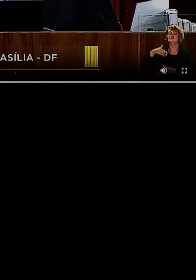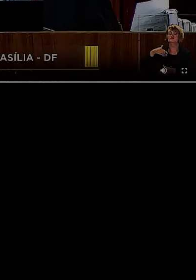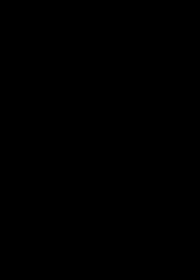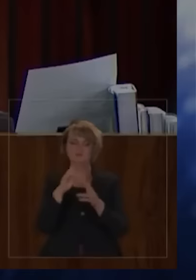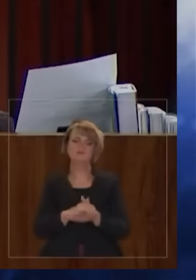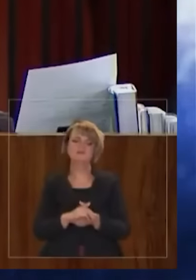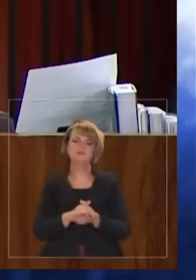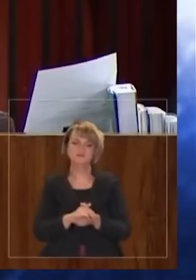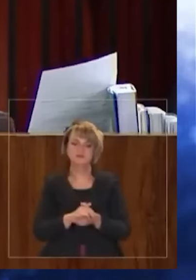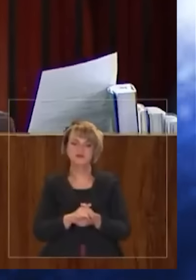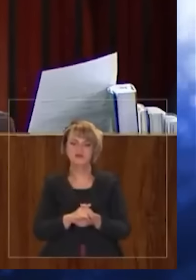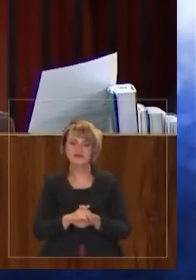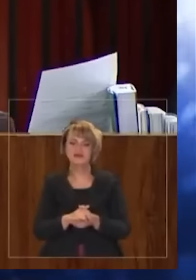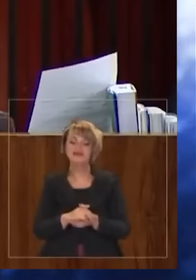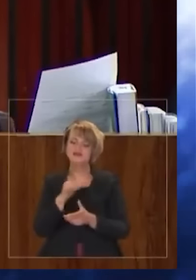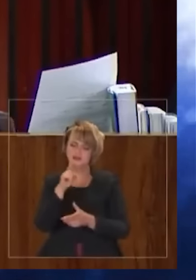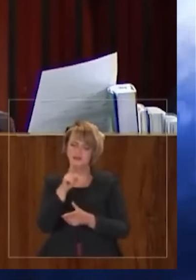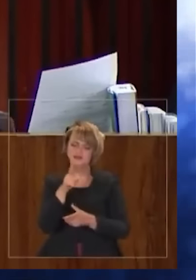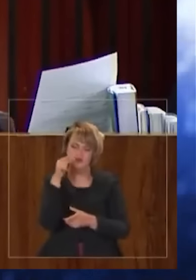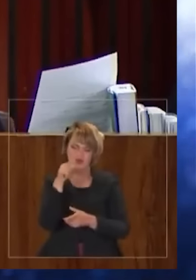no resultado eh